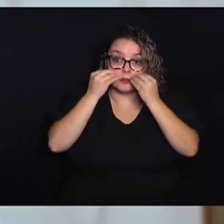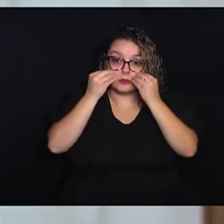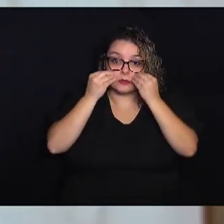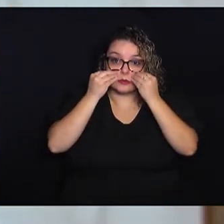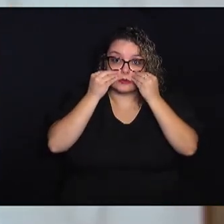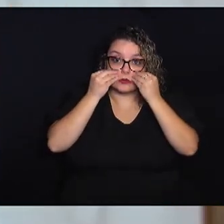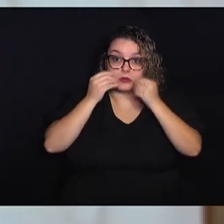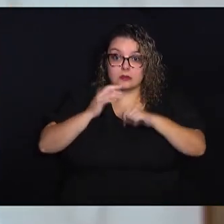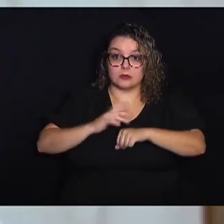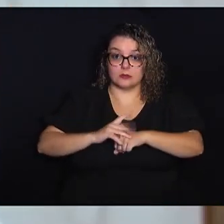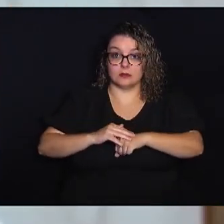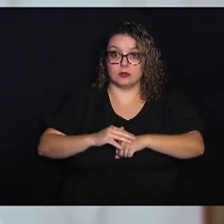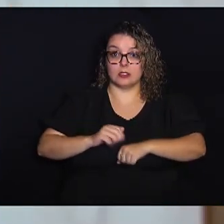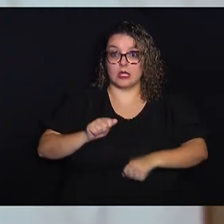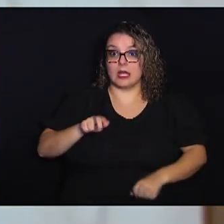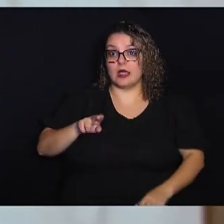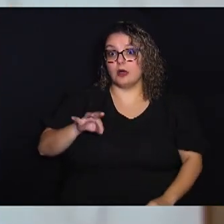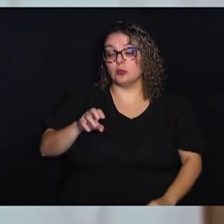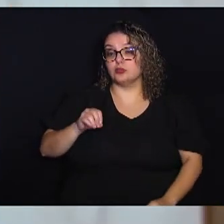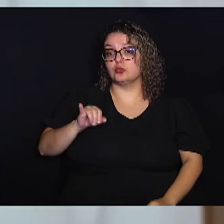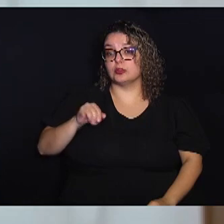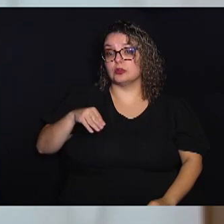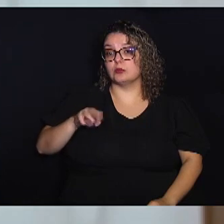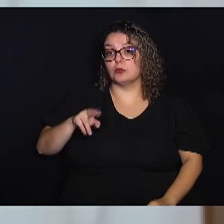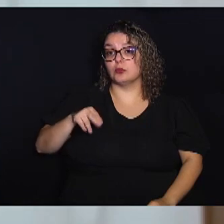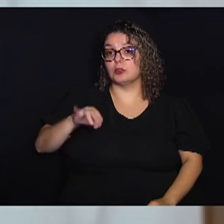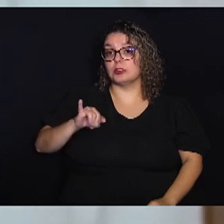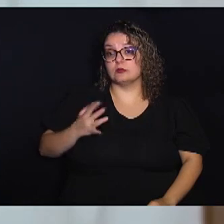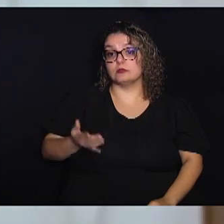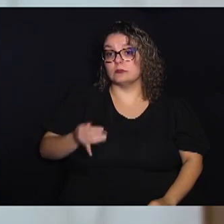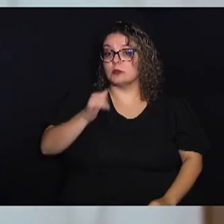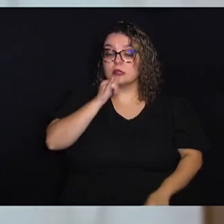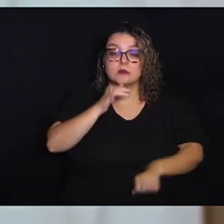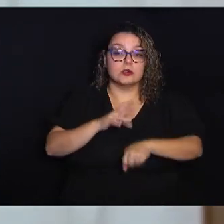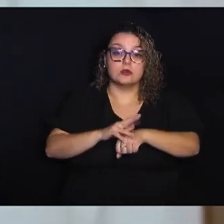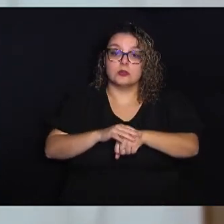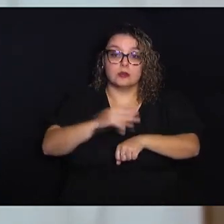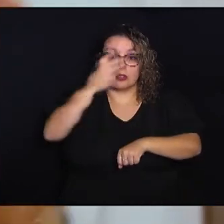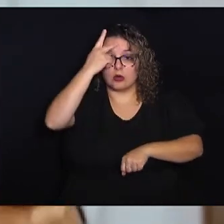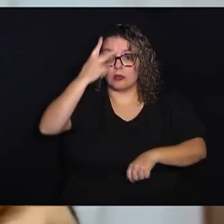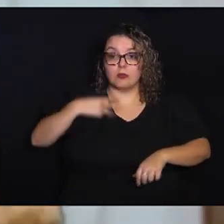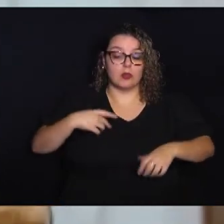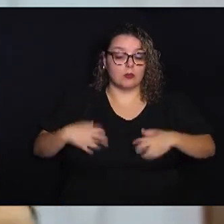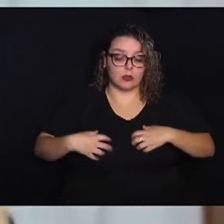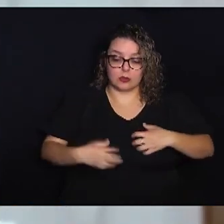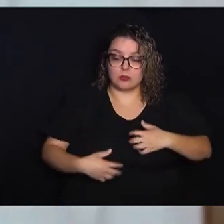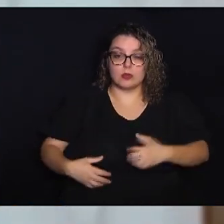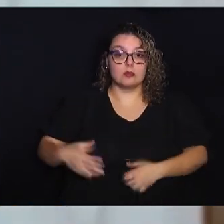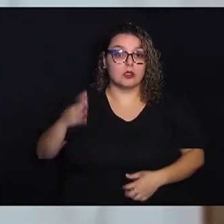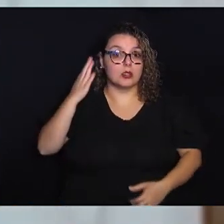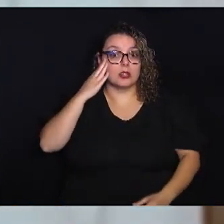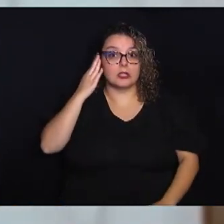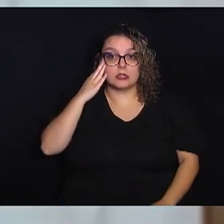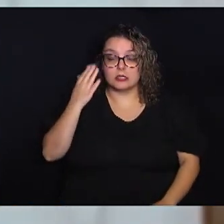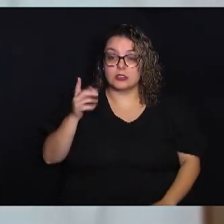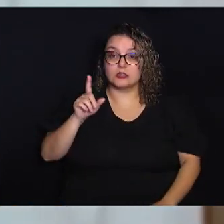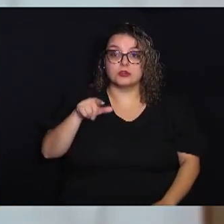por doenças autoimunes, que seria, por exemplo, patologias que o próprio organismo entende